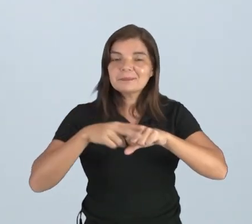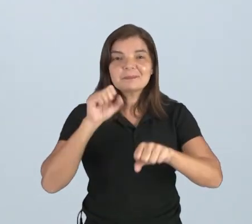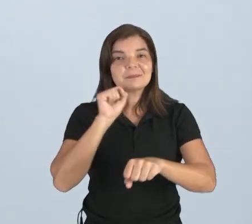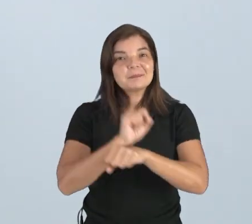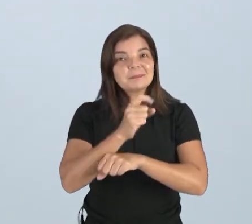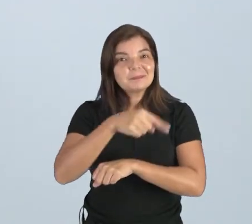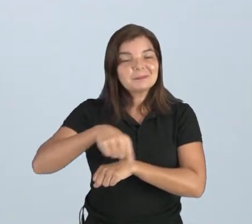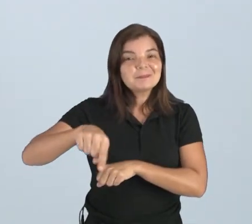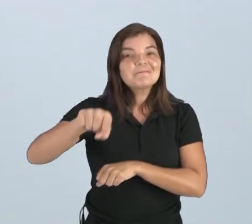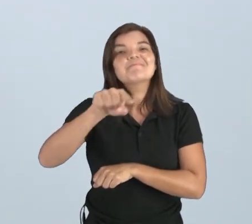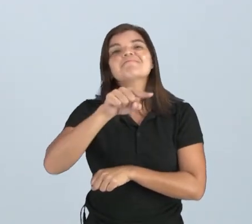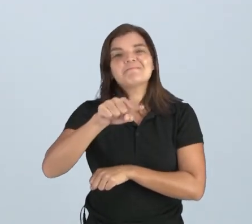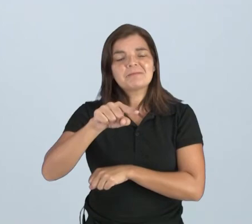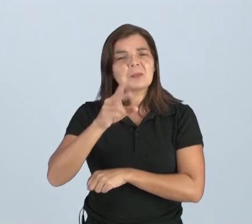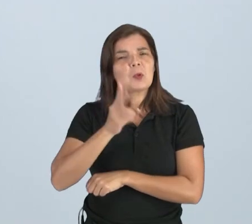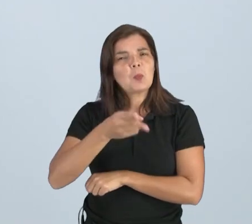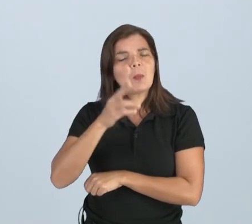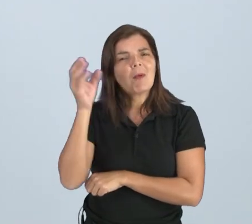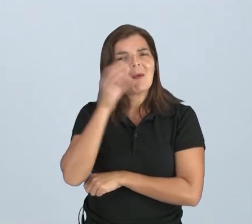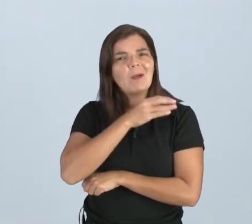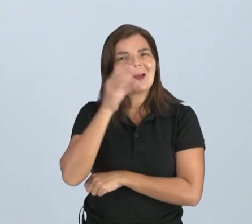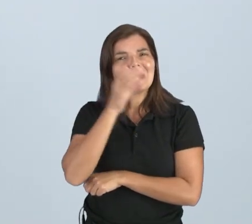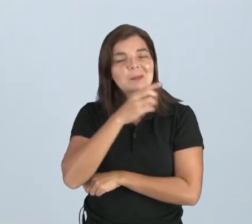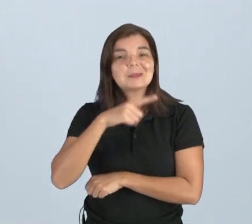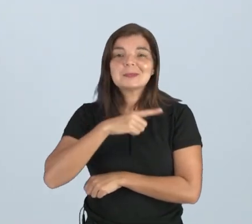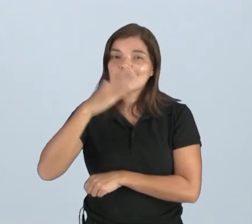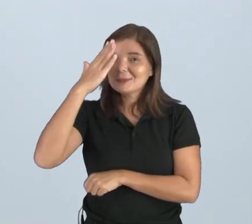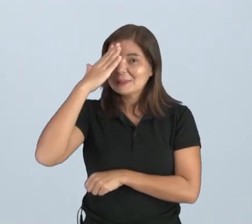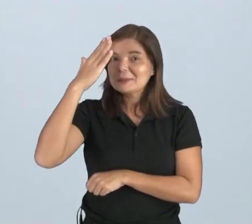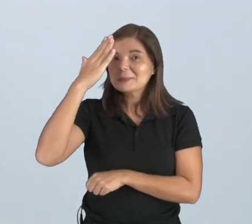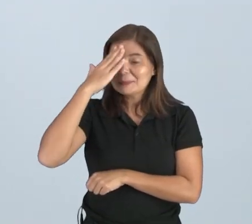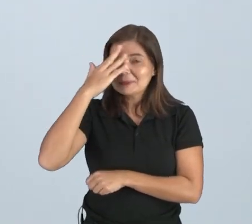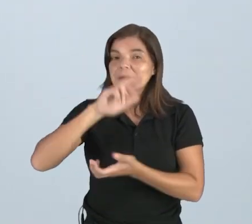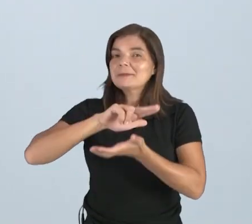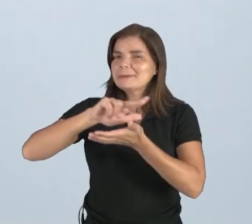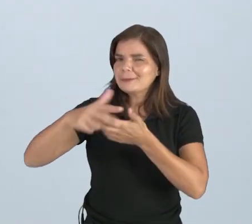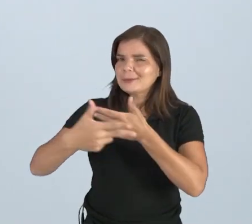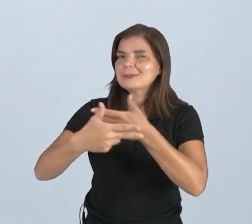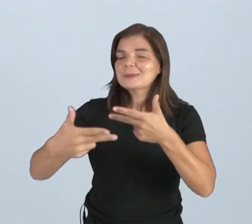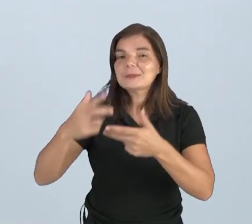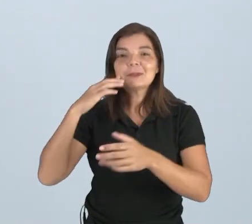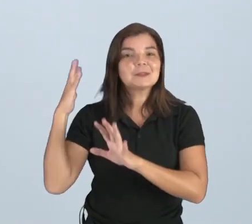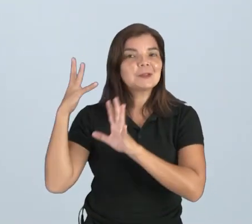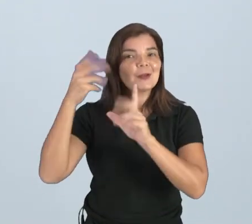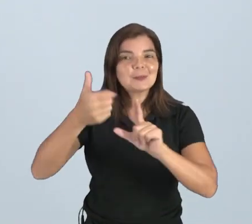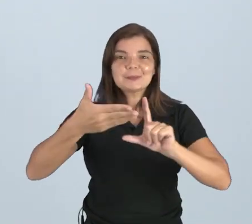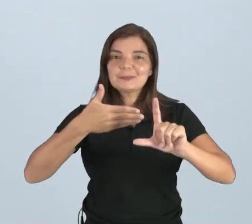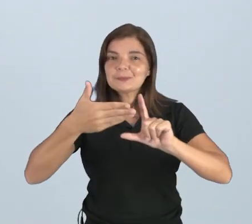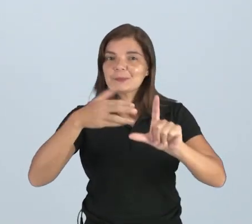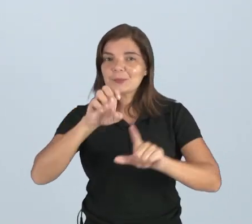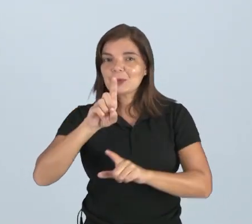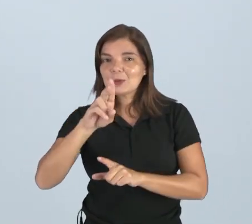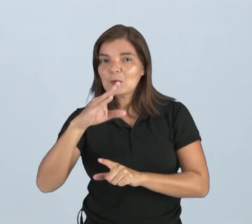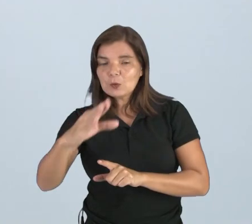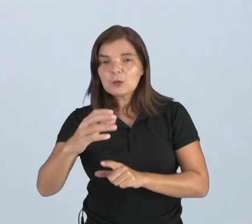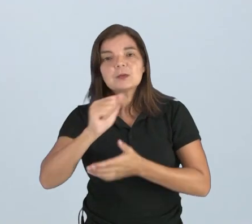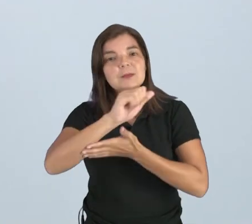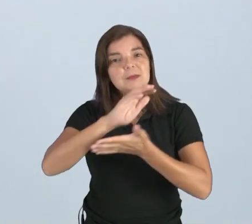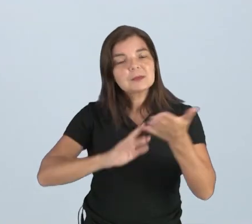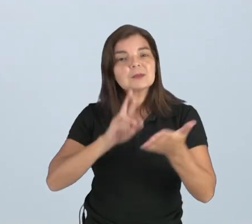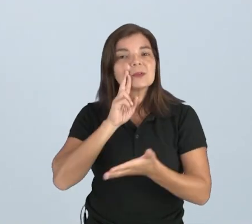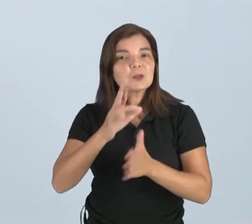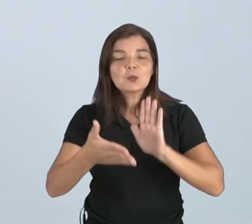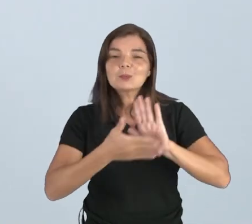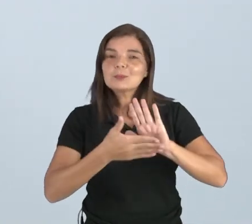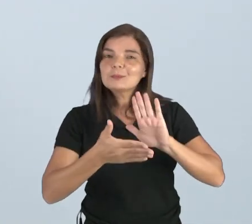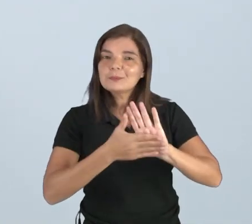Espero que você, mesmo que rapidamente, tenha entendido bastante coisa, reveja a plataforma, faça as atividades